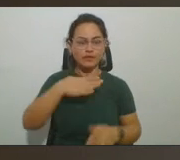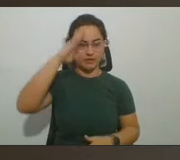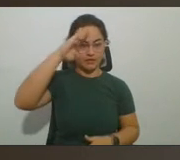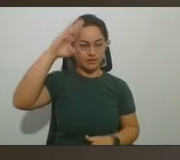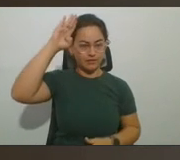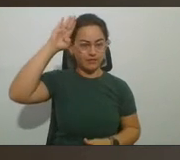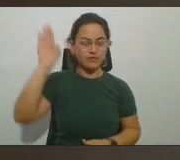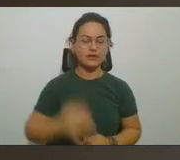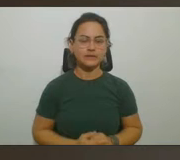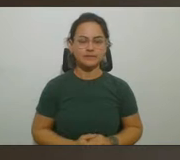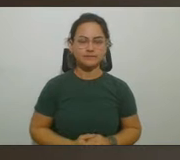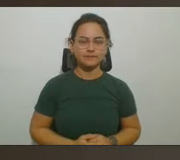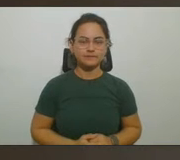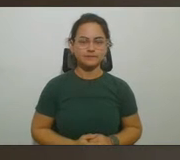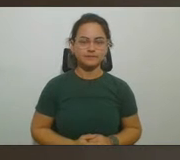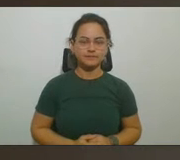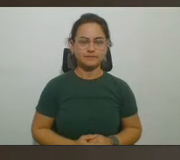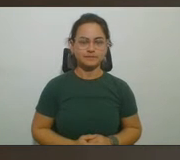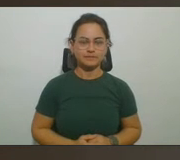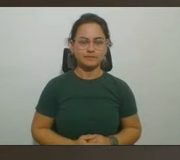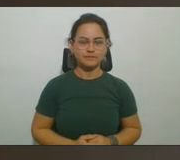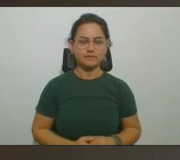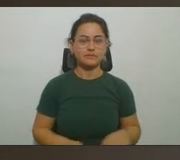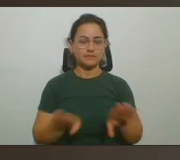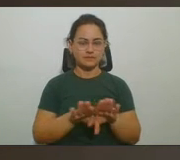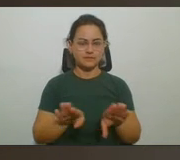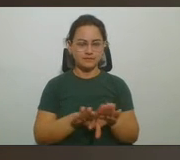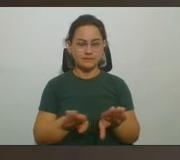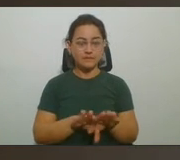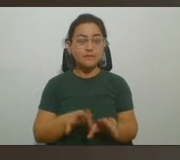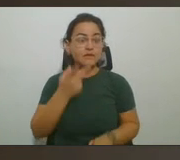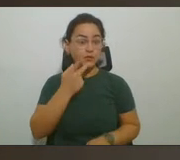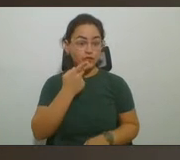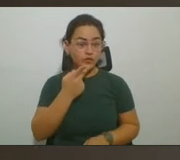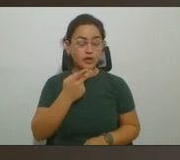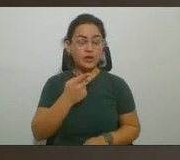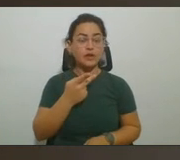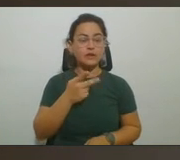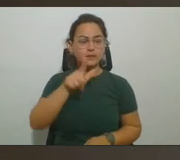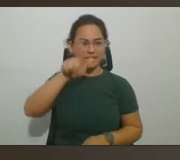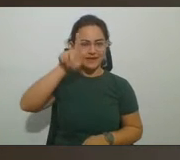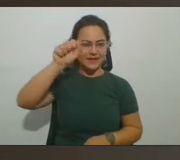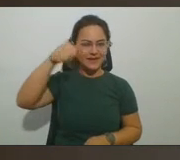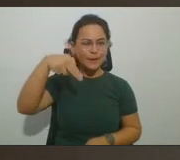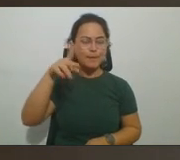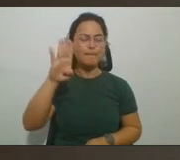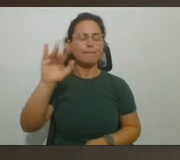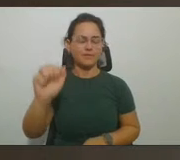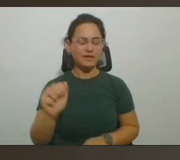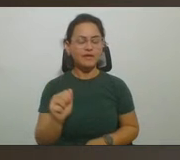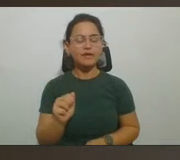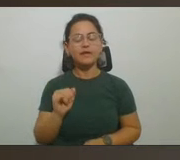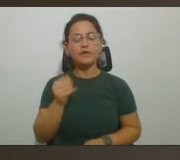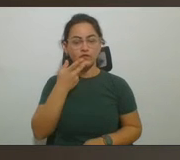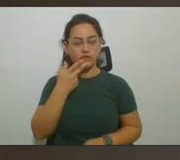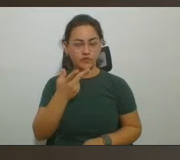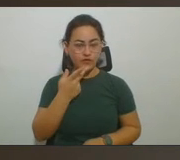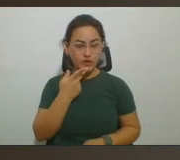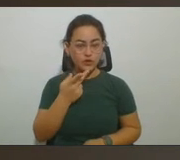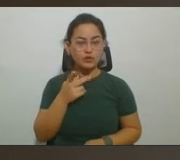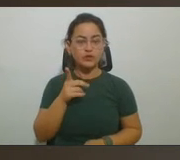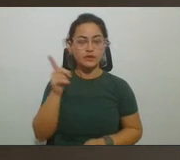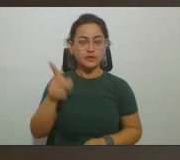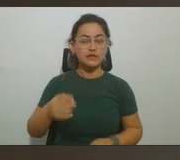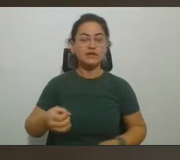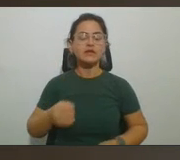Arrisco aqui também dizer, retomando o paradoxo do ser contemporâneo em Agamben, e da necessidade da arte e da poesia